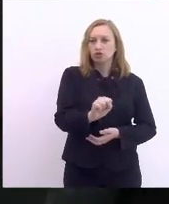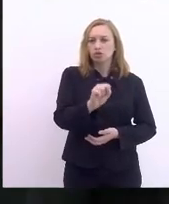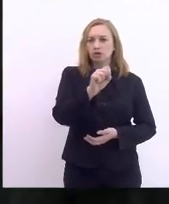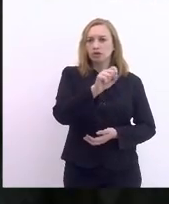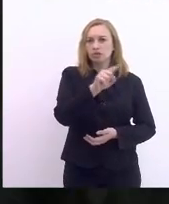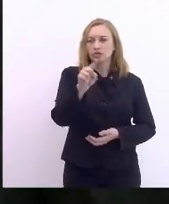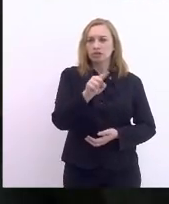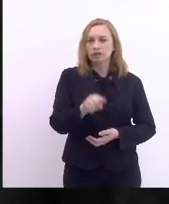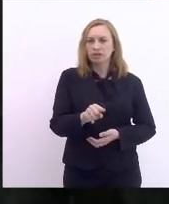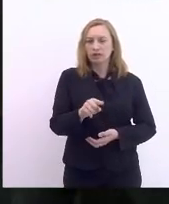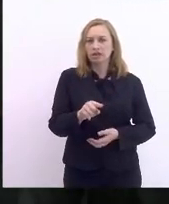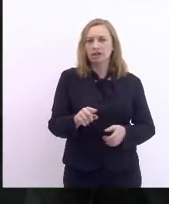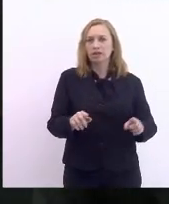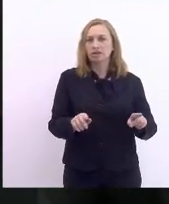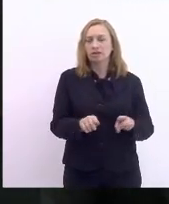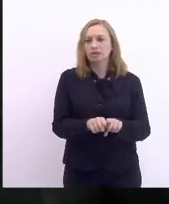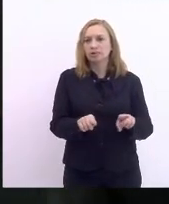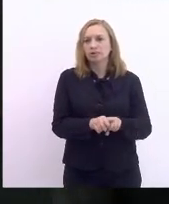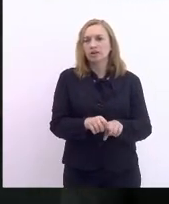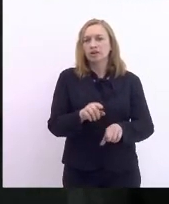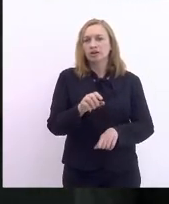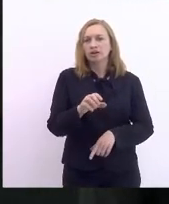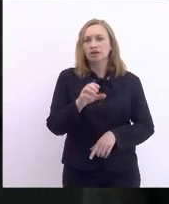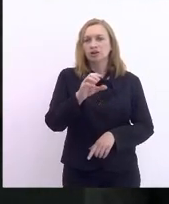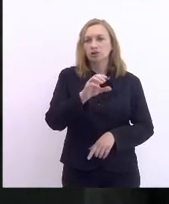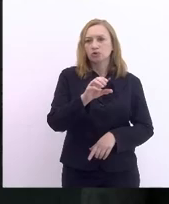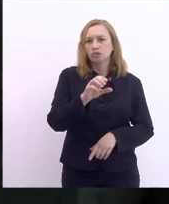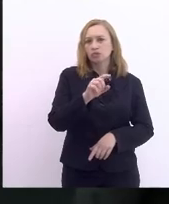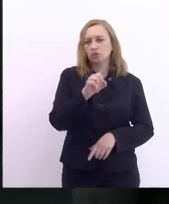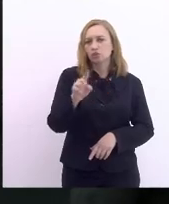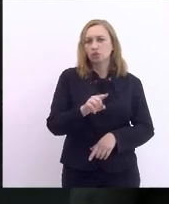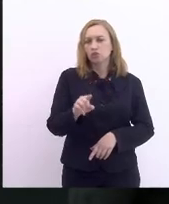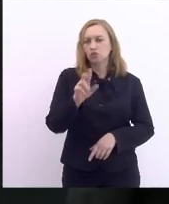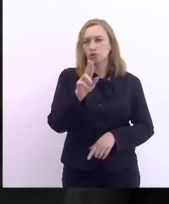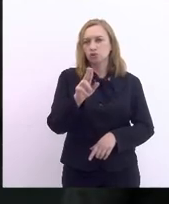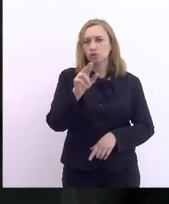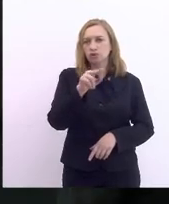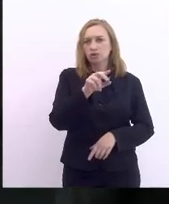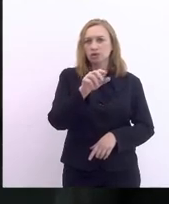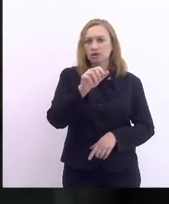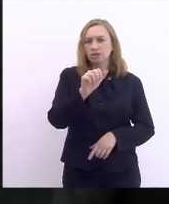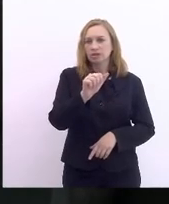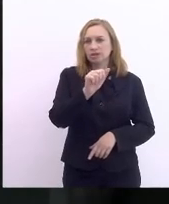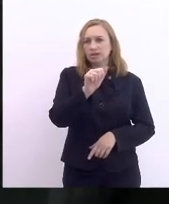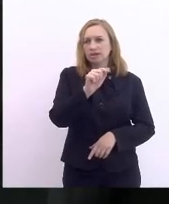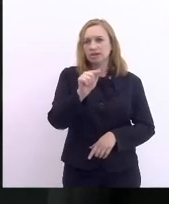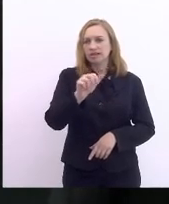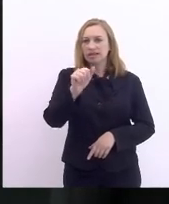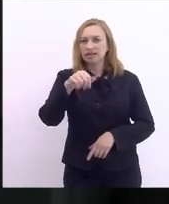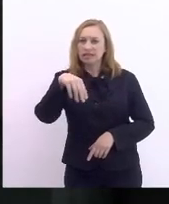titular e o conselheiro suplente a conselheira suplente Suzane de Queiroz Silva